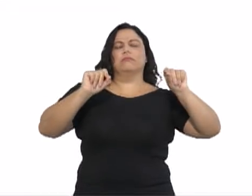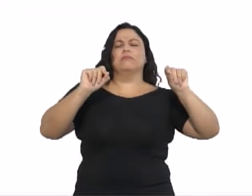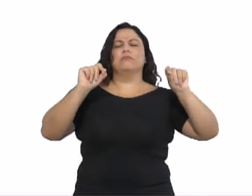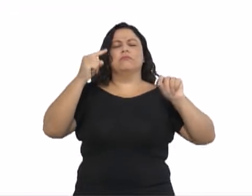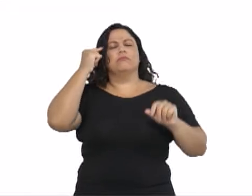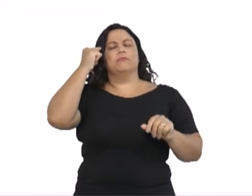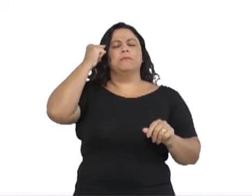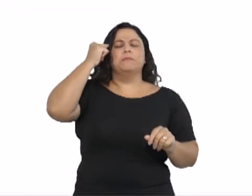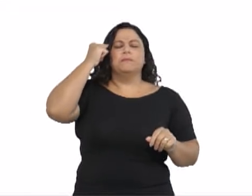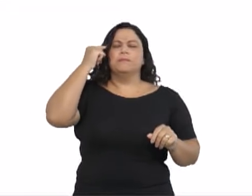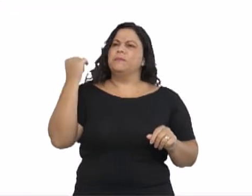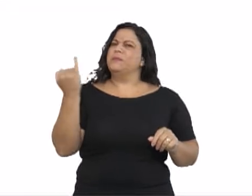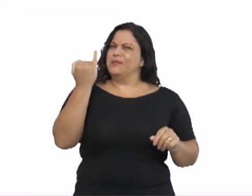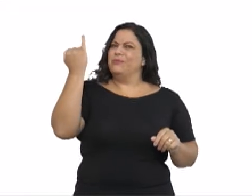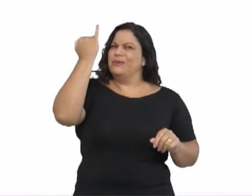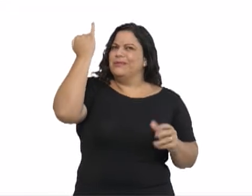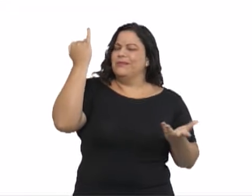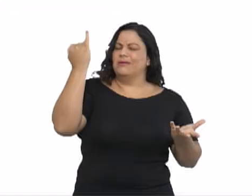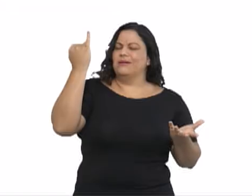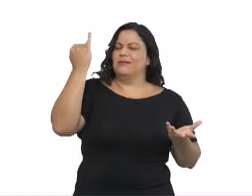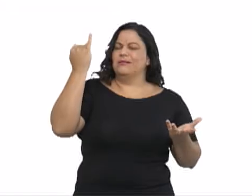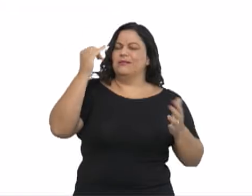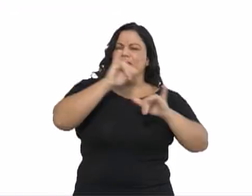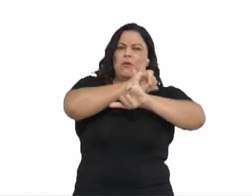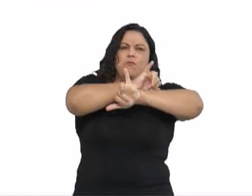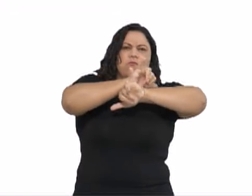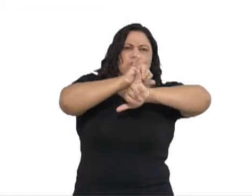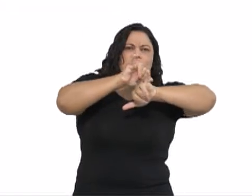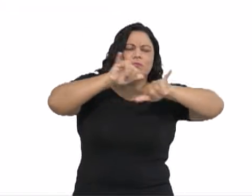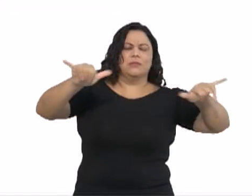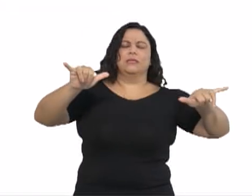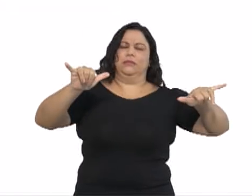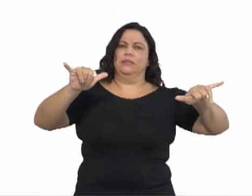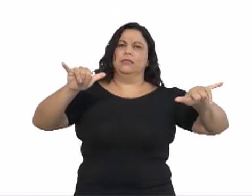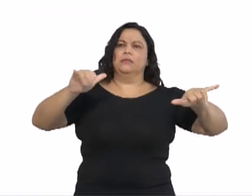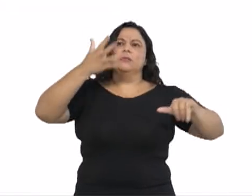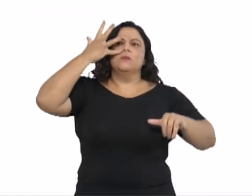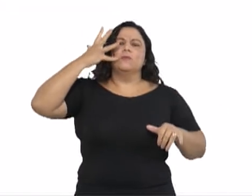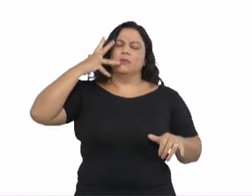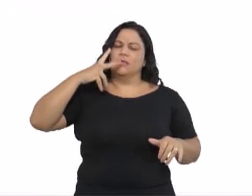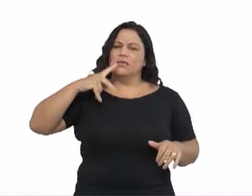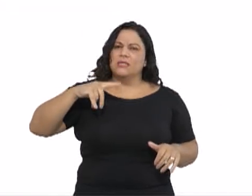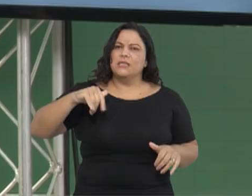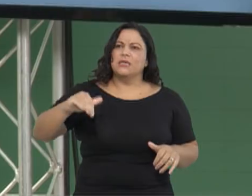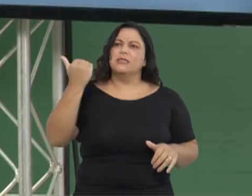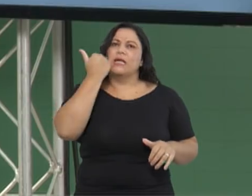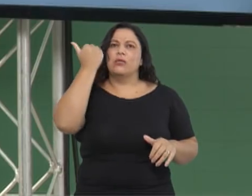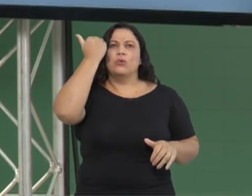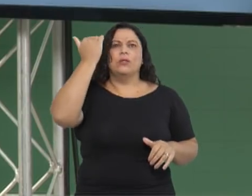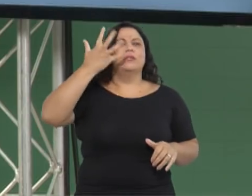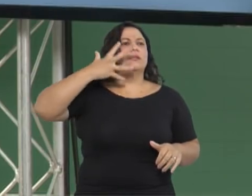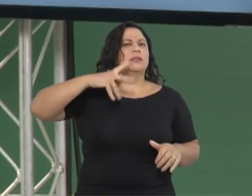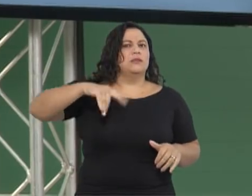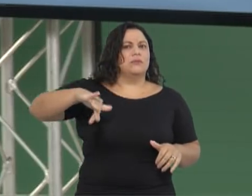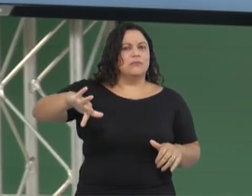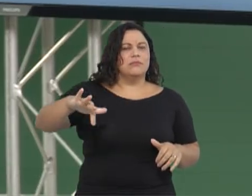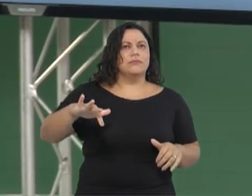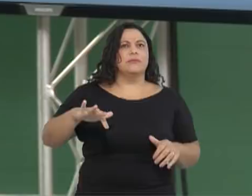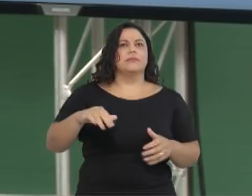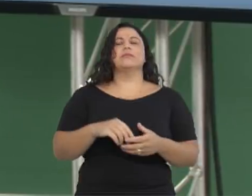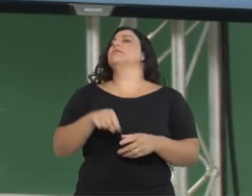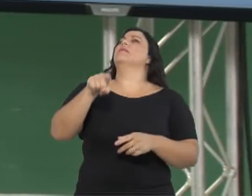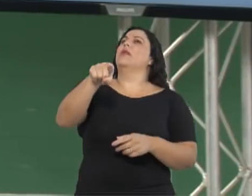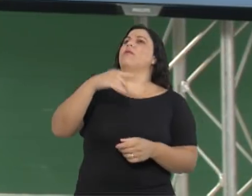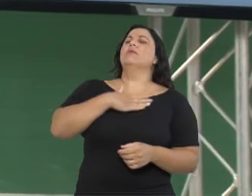publicações destinadas ao público infanto-juvenil? Por quê? Você gosta de fazer essas